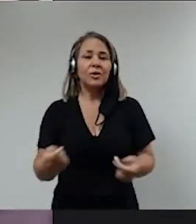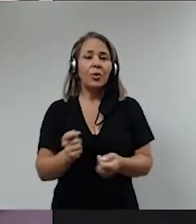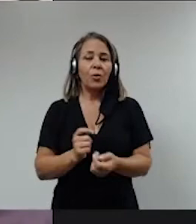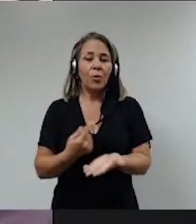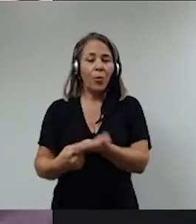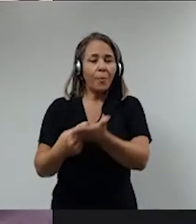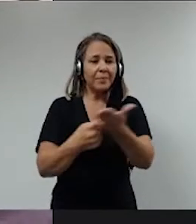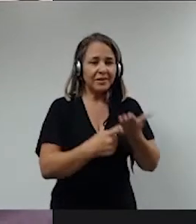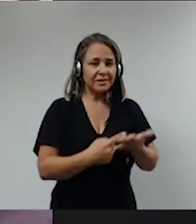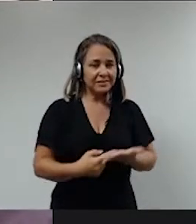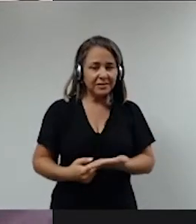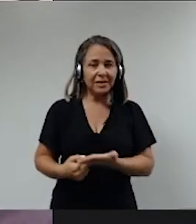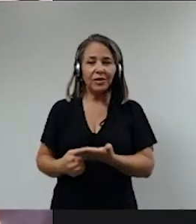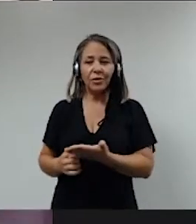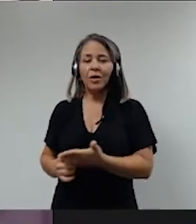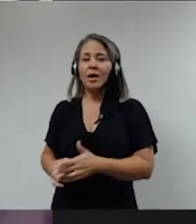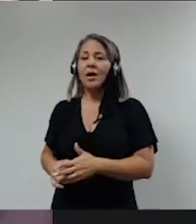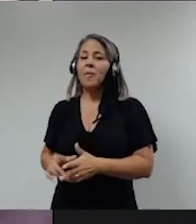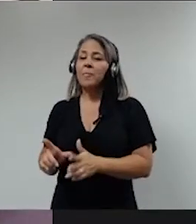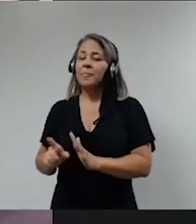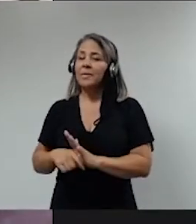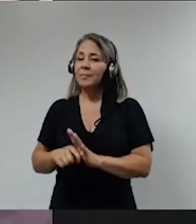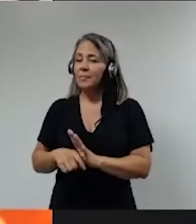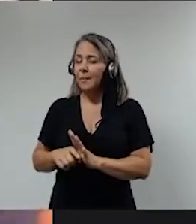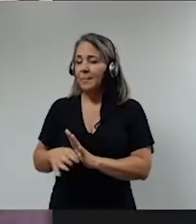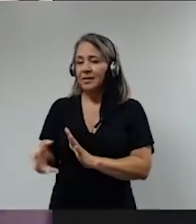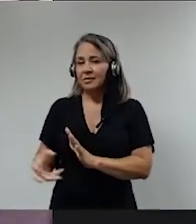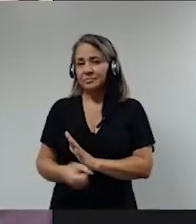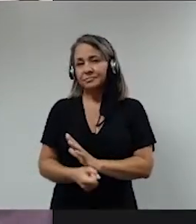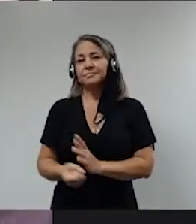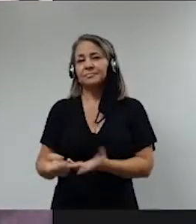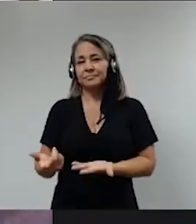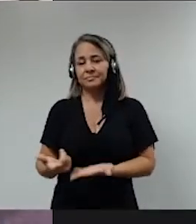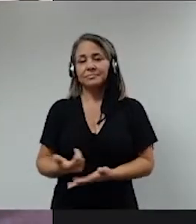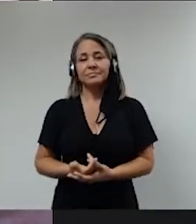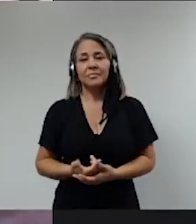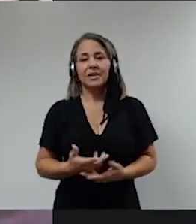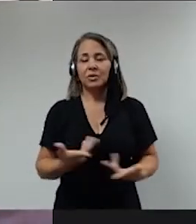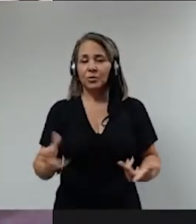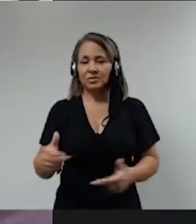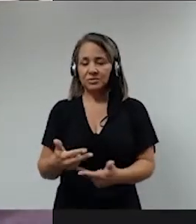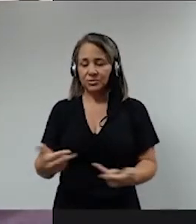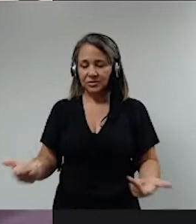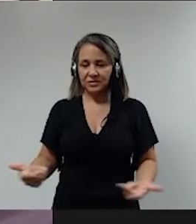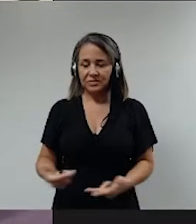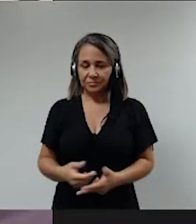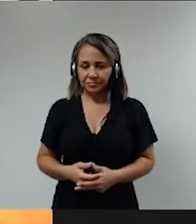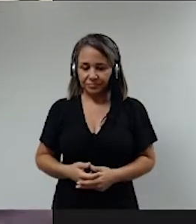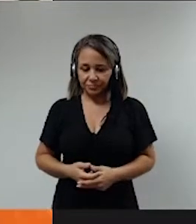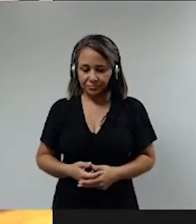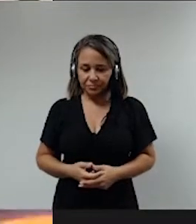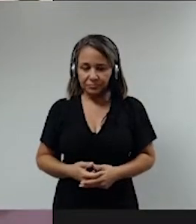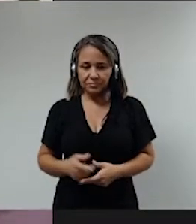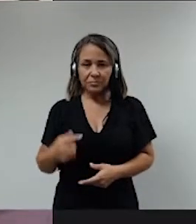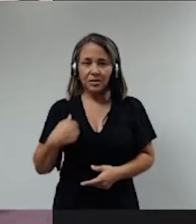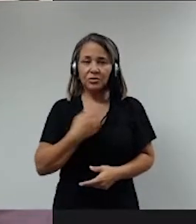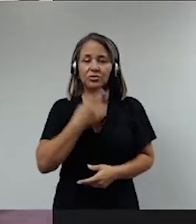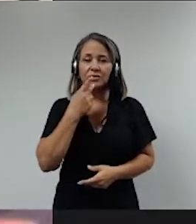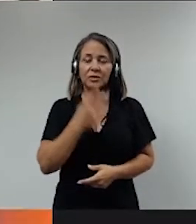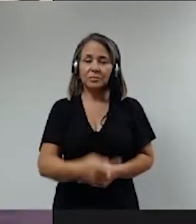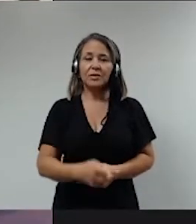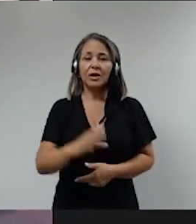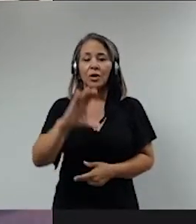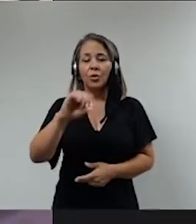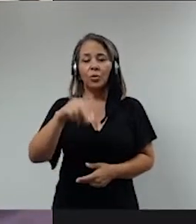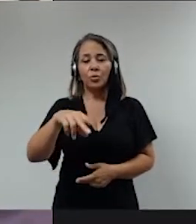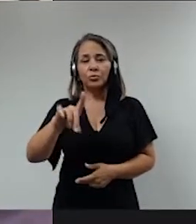entre concorrentes para fraudar a licitação, controle de oferta com acordo entre concorrentes, e é o que a gente chama de conduta colusiva. E